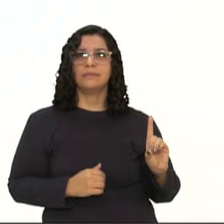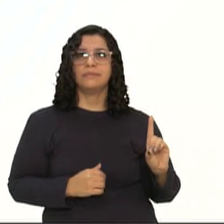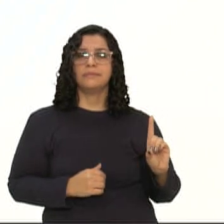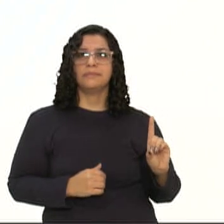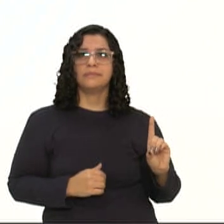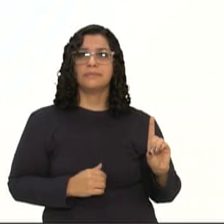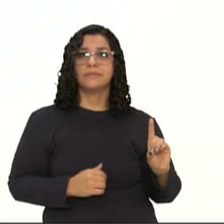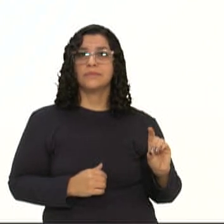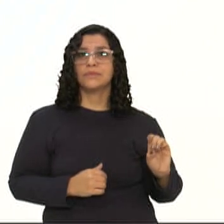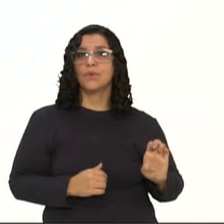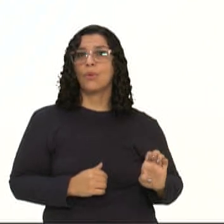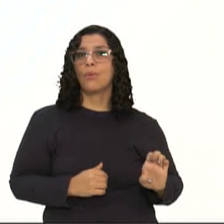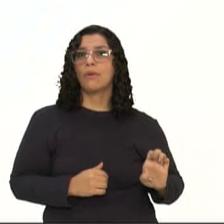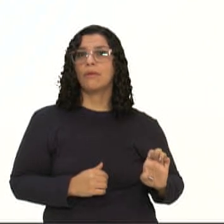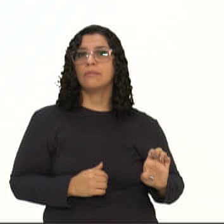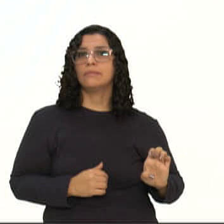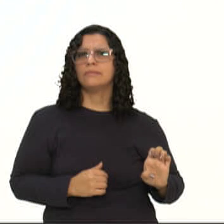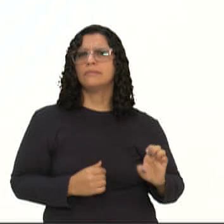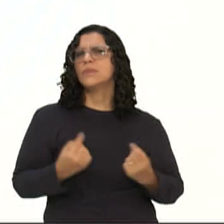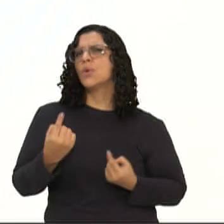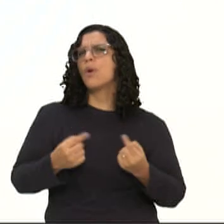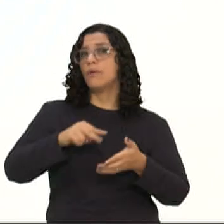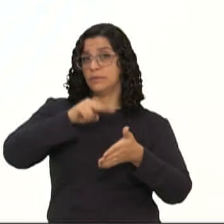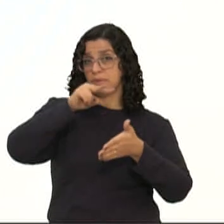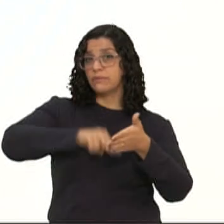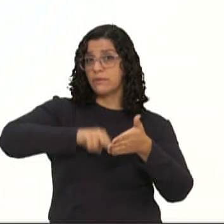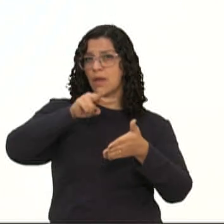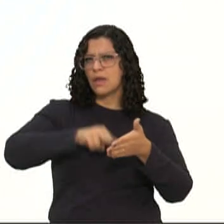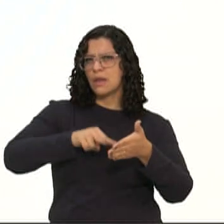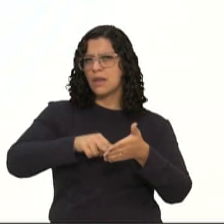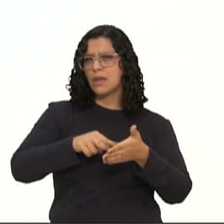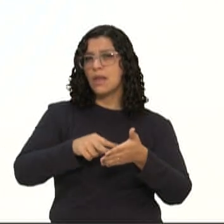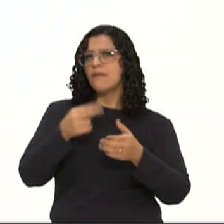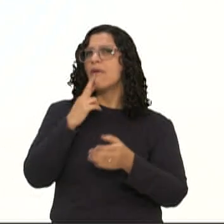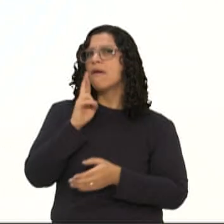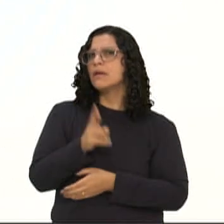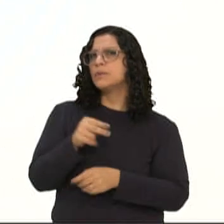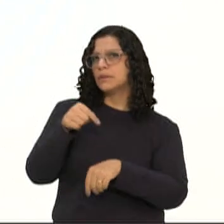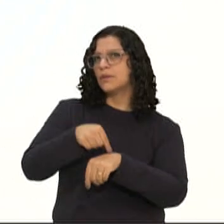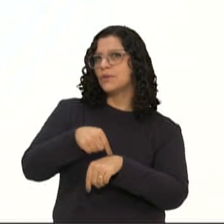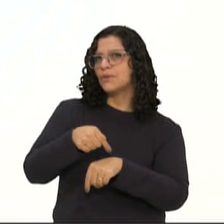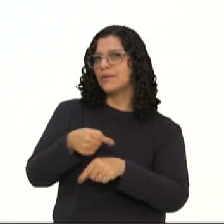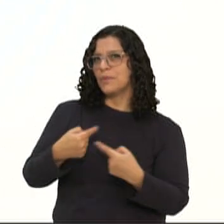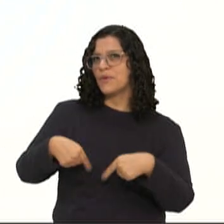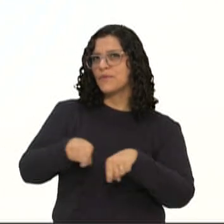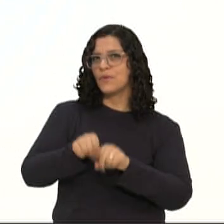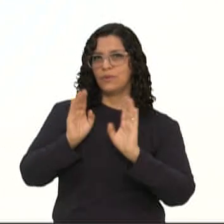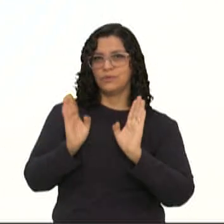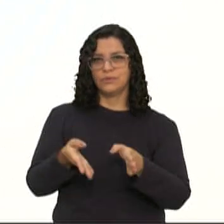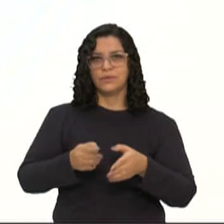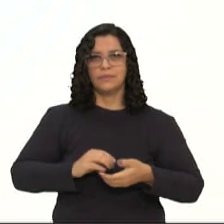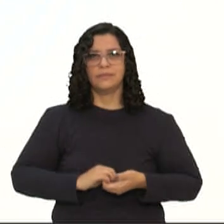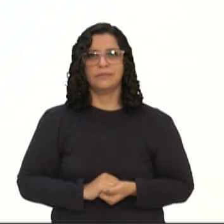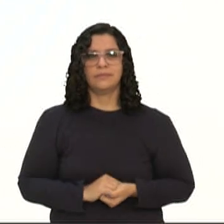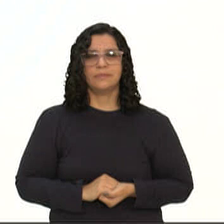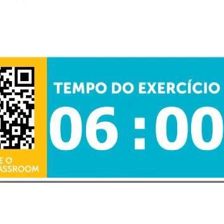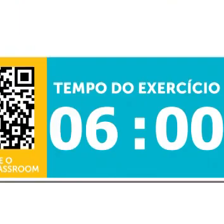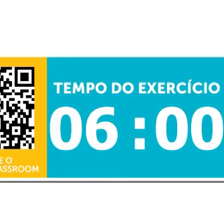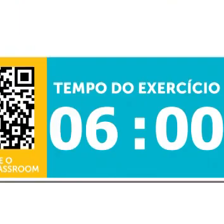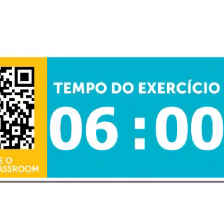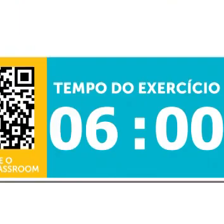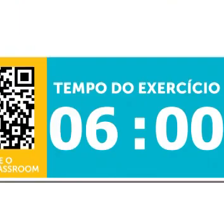D, James Clerk Maxwell, letra E, Nikola Tesla. Dá um tempinho para vocês resolverem e já voltamos em seguida.